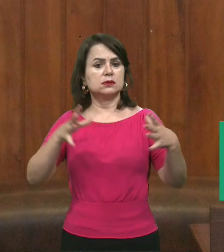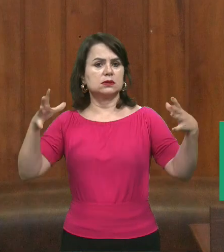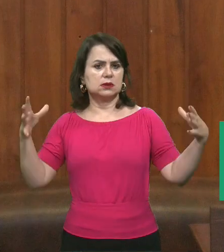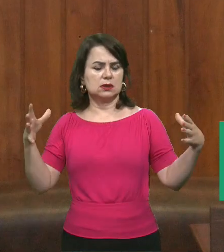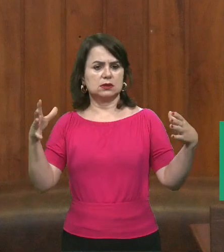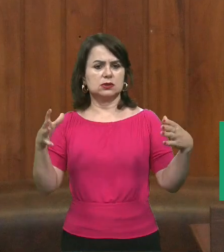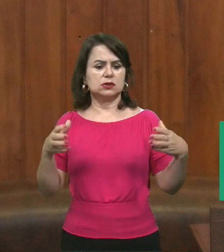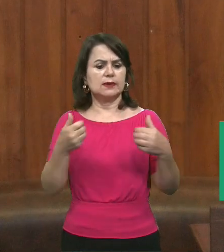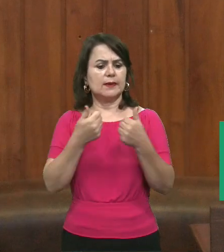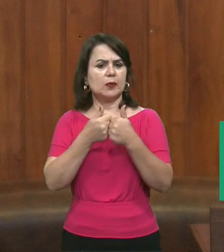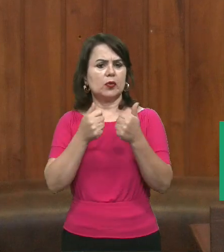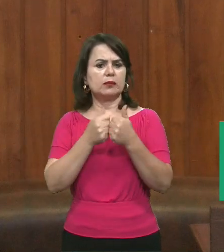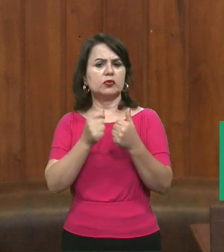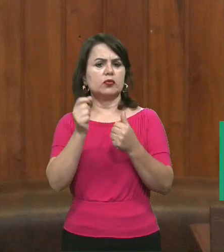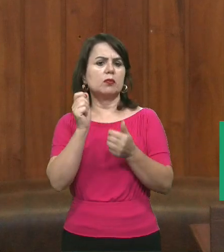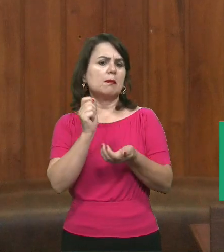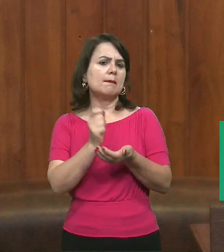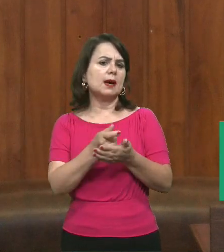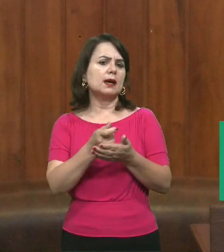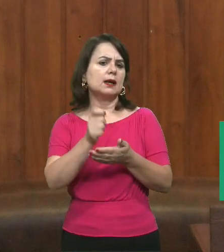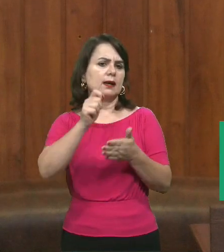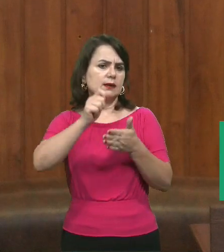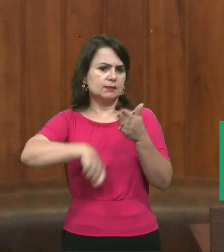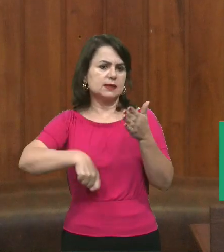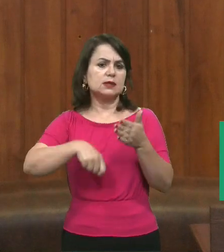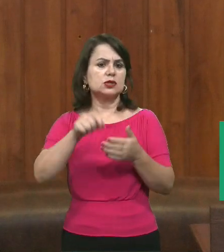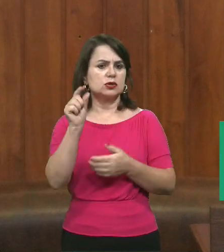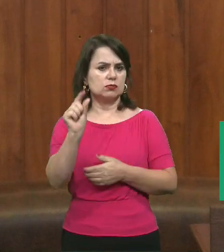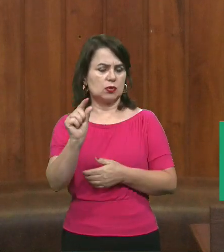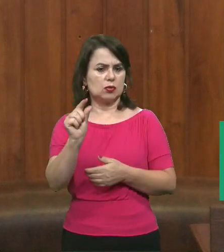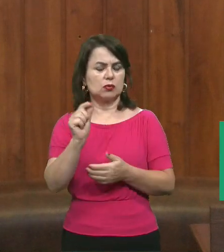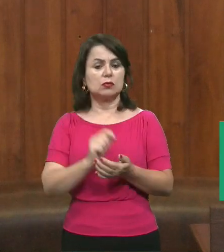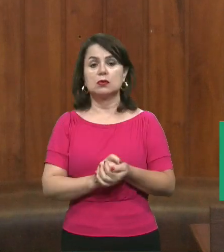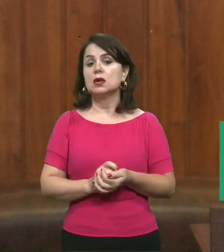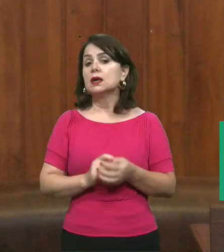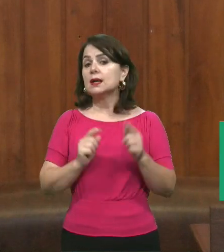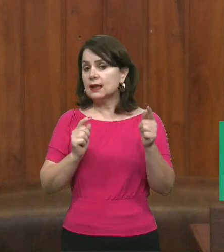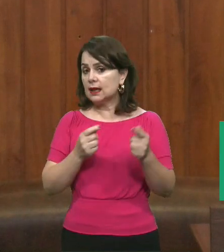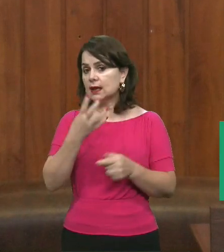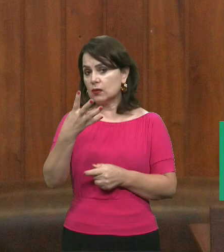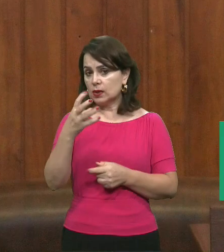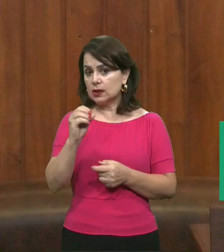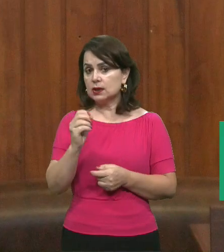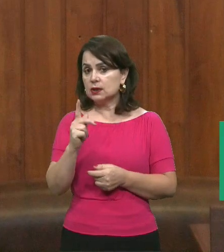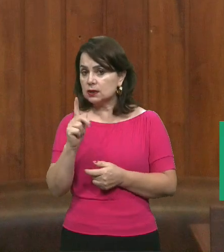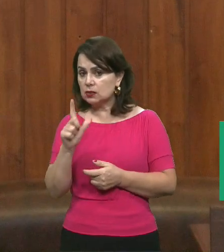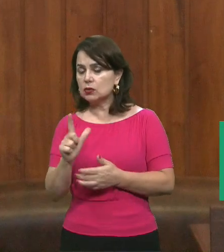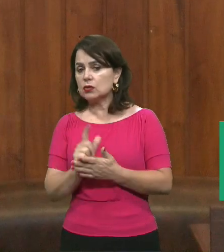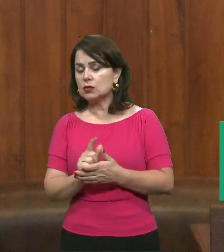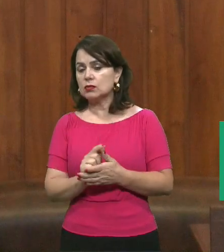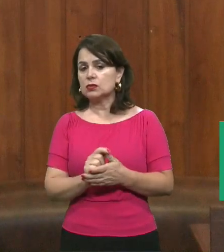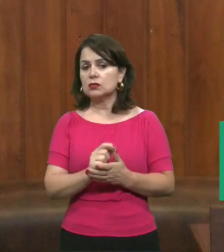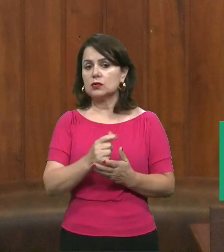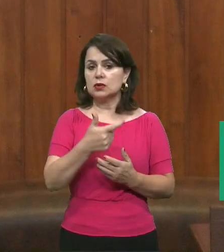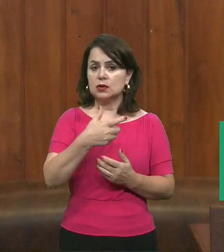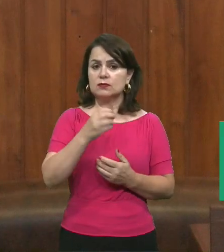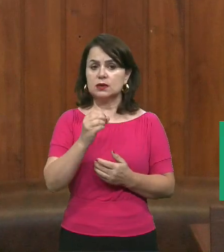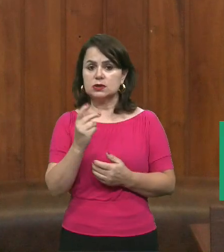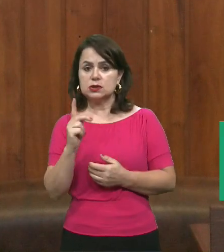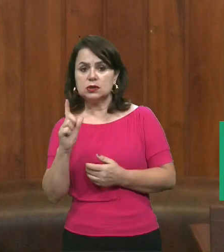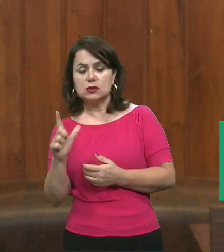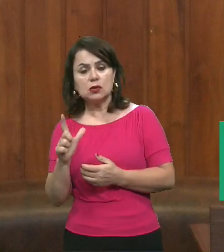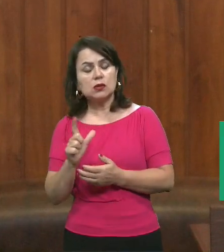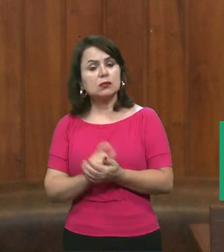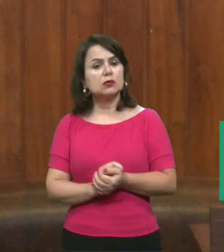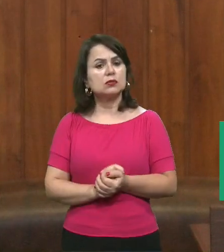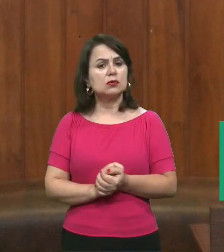Todas menor que a de Marília. E lá, o trajeto, lá é 40 quilômetros, 30 quilômetros, 20 quilômetros, nas capitais do